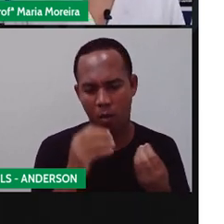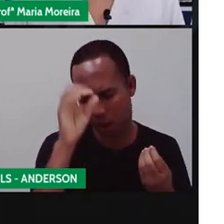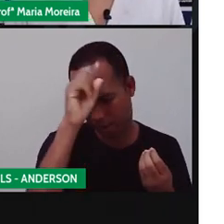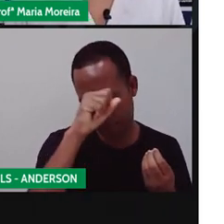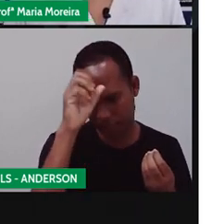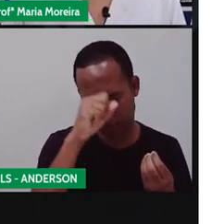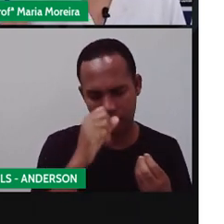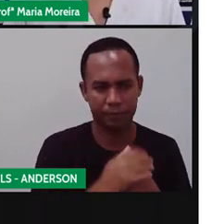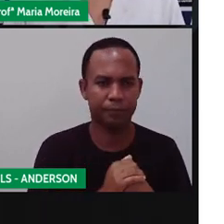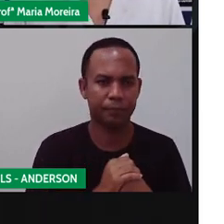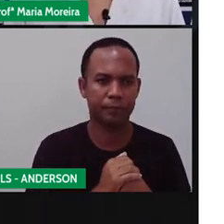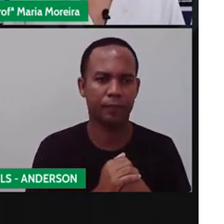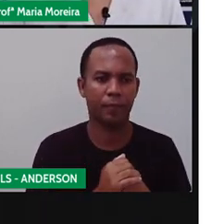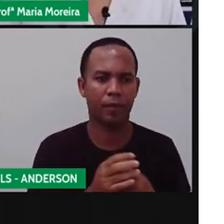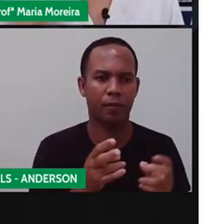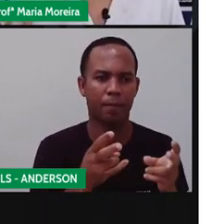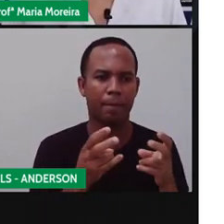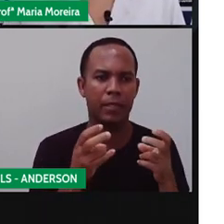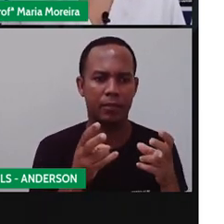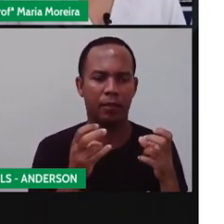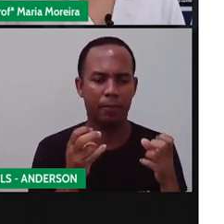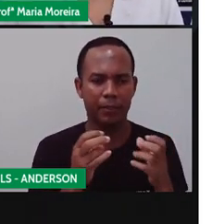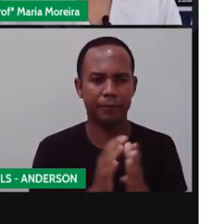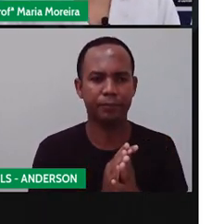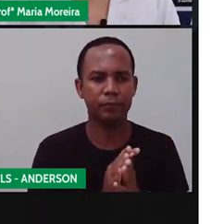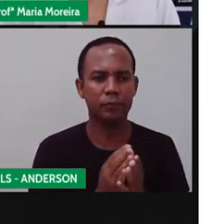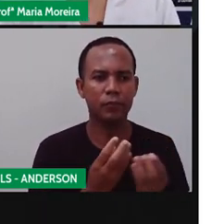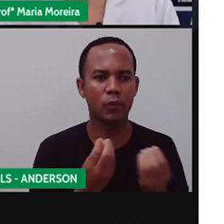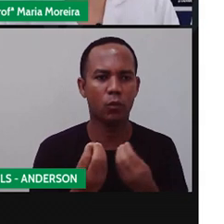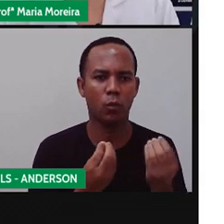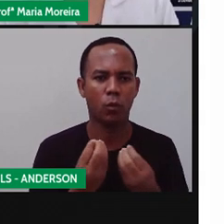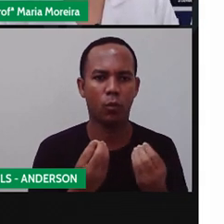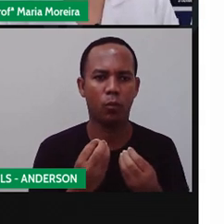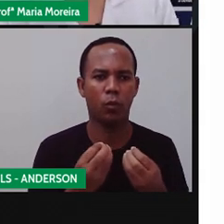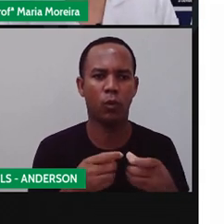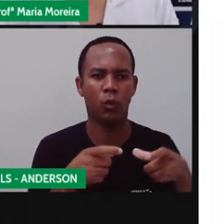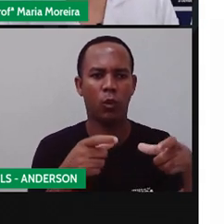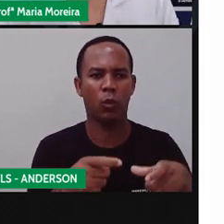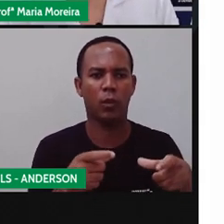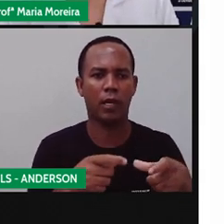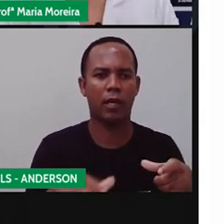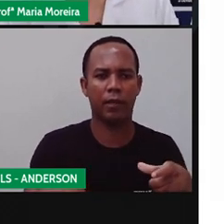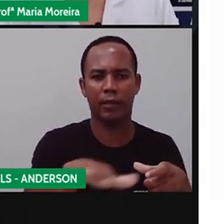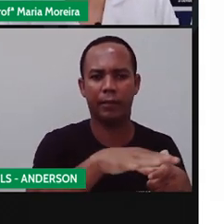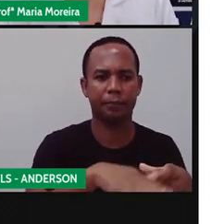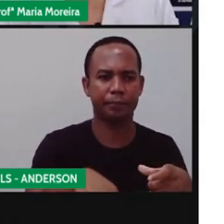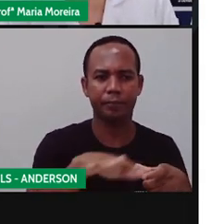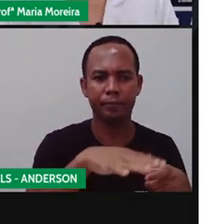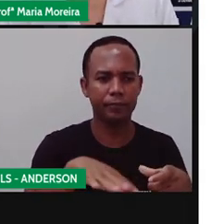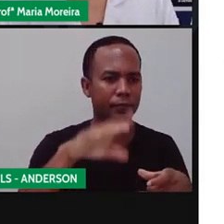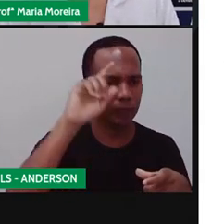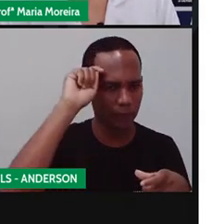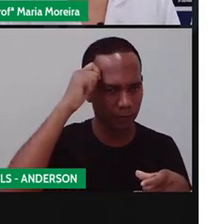mais sobre isso? Perceberam o quão rico é o continente africano e quanta coisa bacana a gente está falando